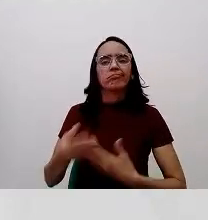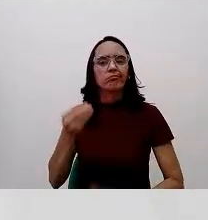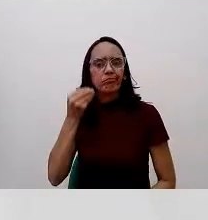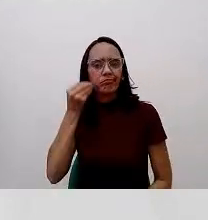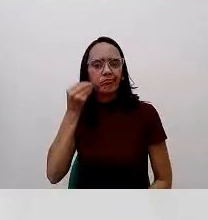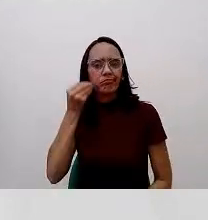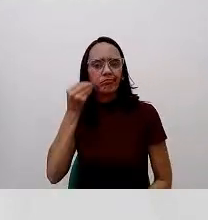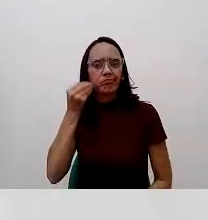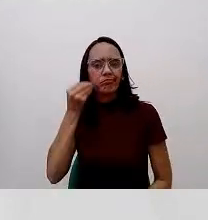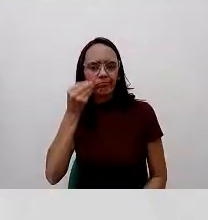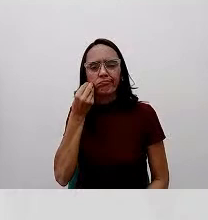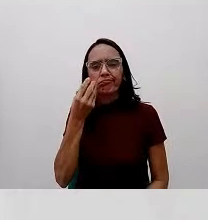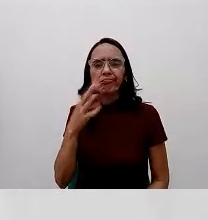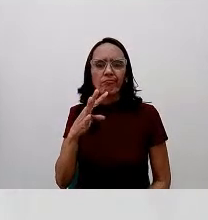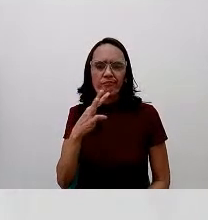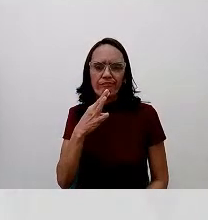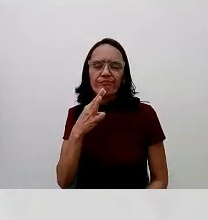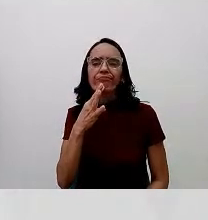essa troca, né,